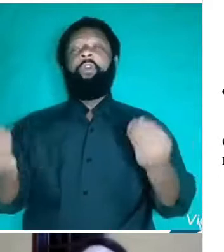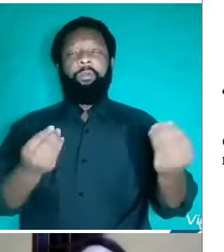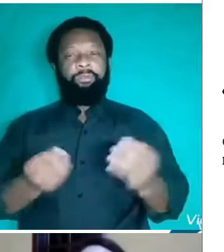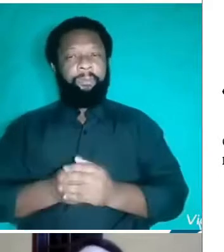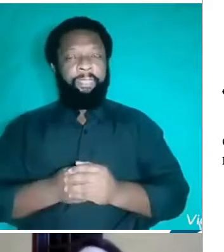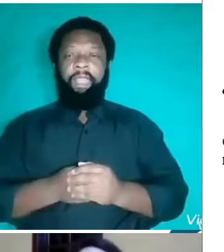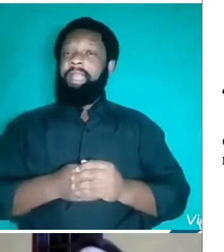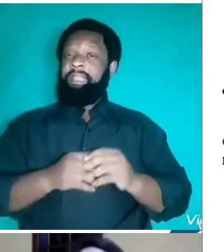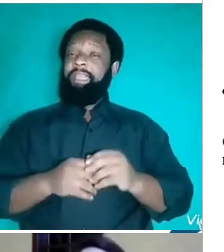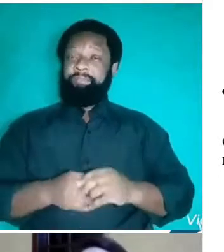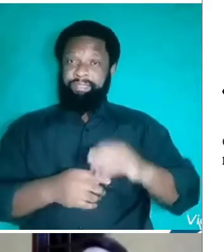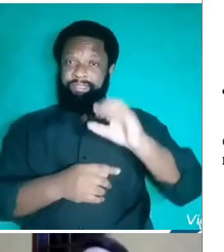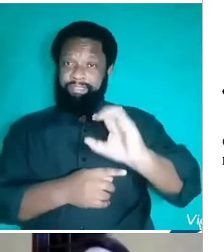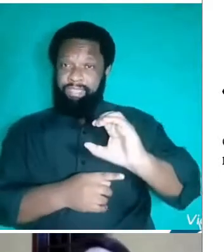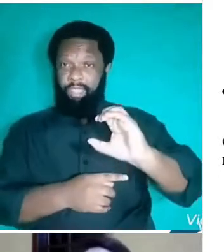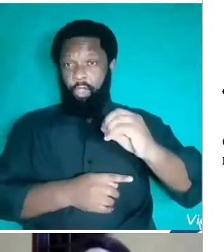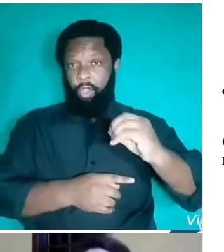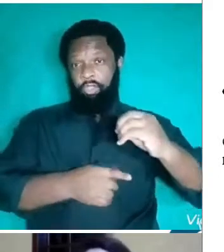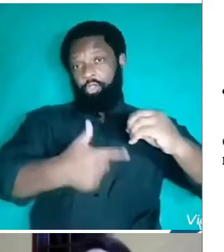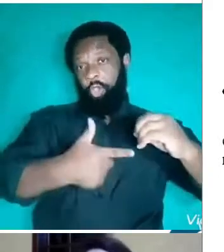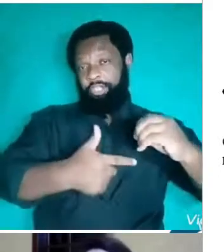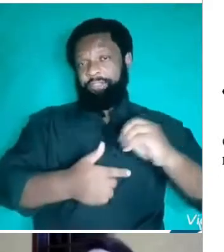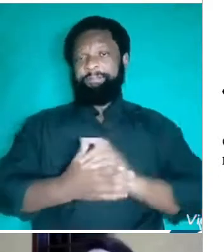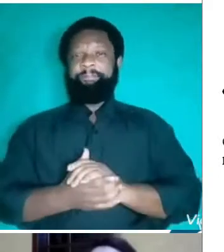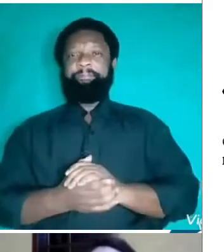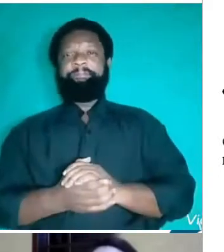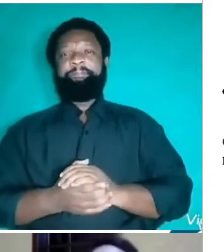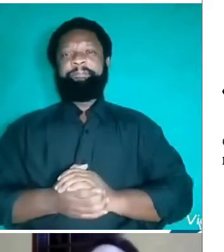Então, a fórmula molecular dele vai ser CO2.